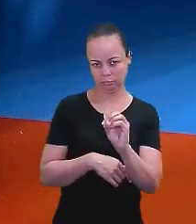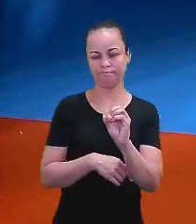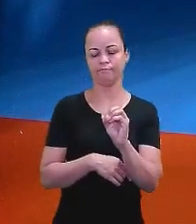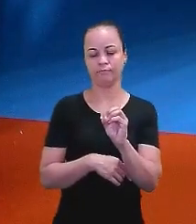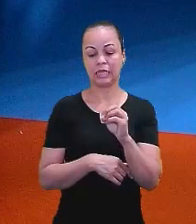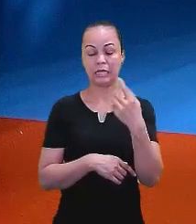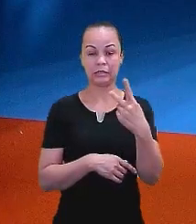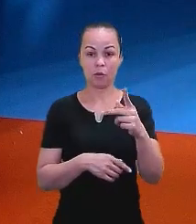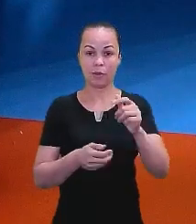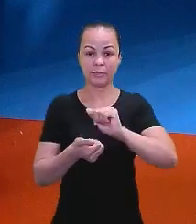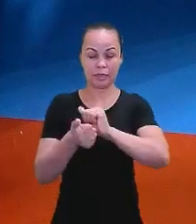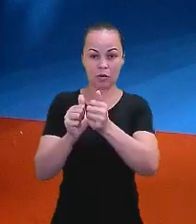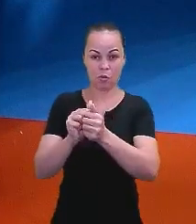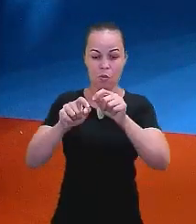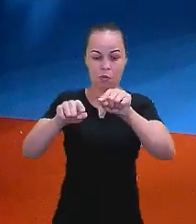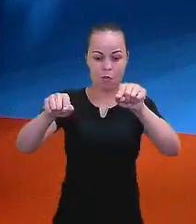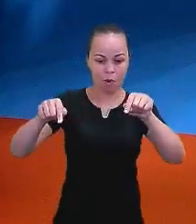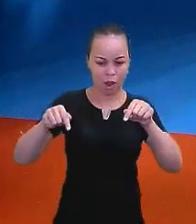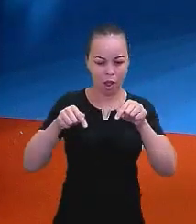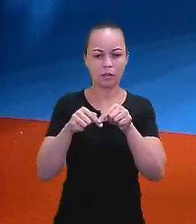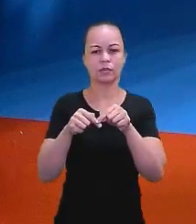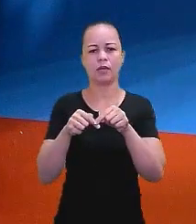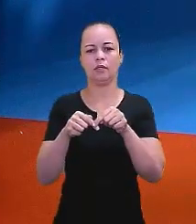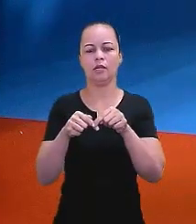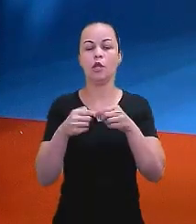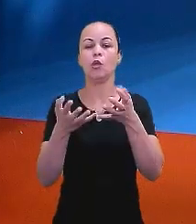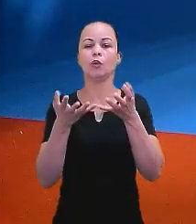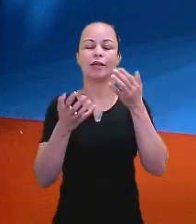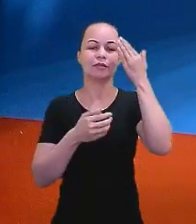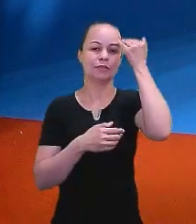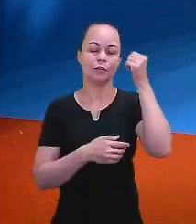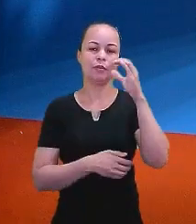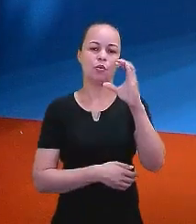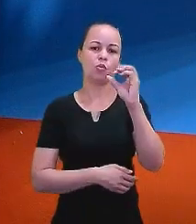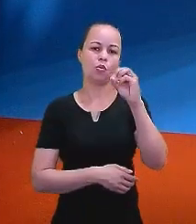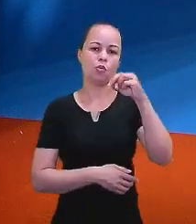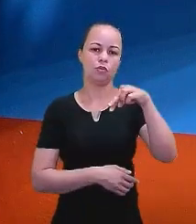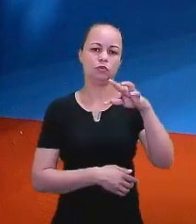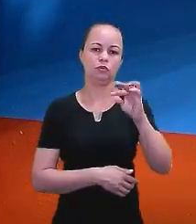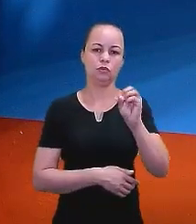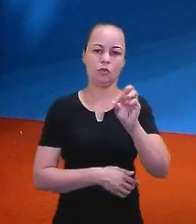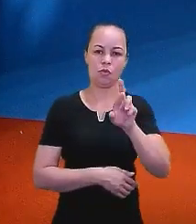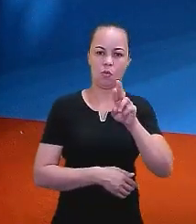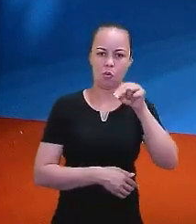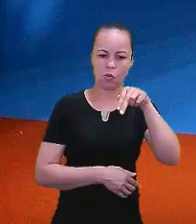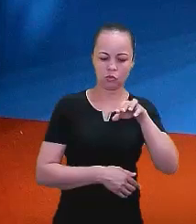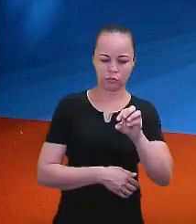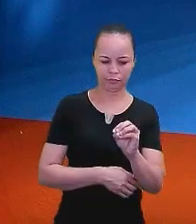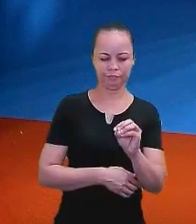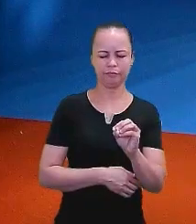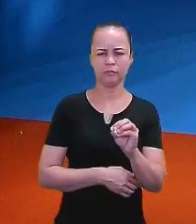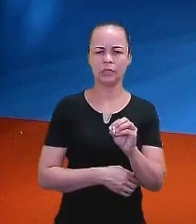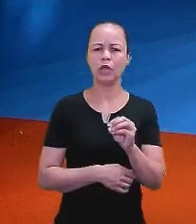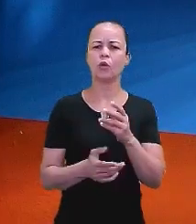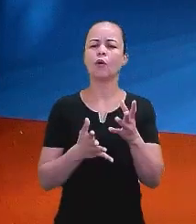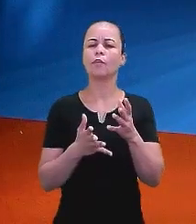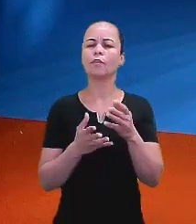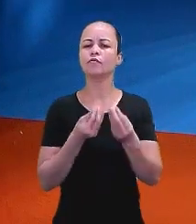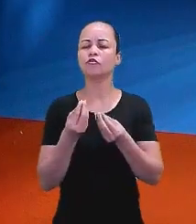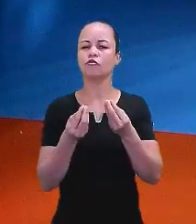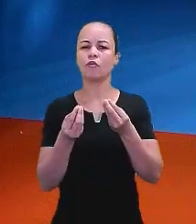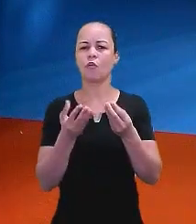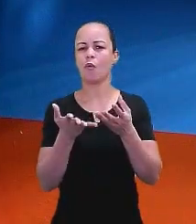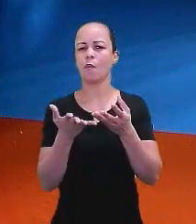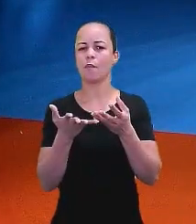de futebol, eu quero saber o contorno da quadra de futebol. Quanto eu vou percorrer? Como é que eu